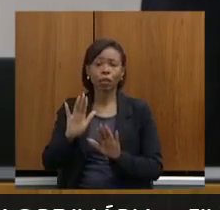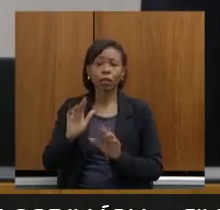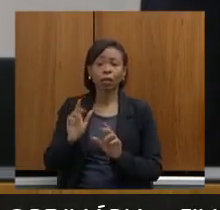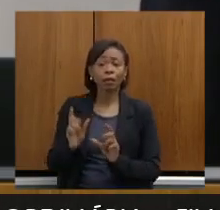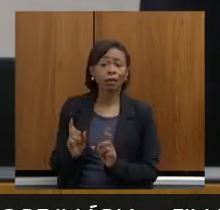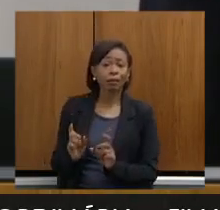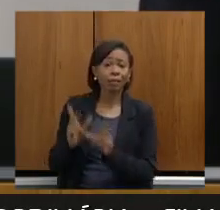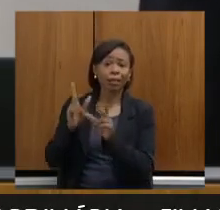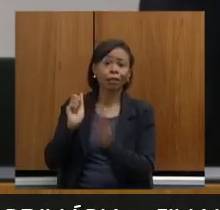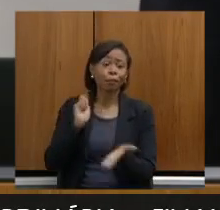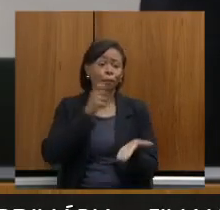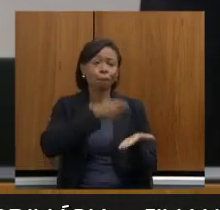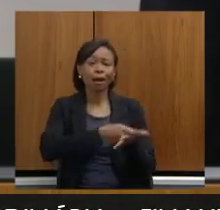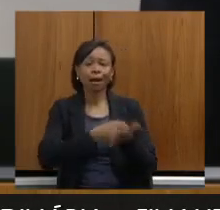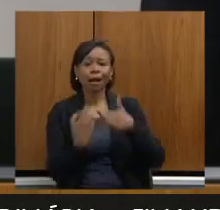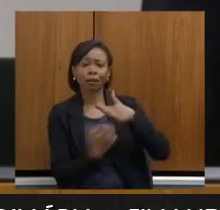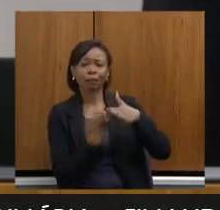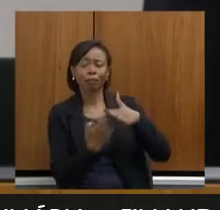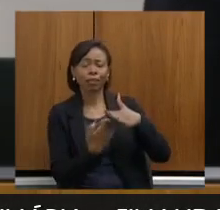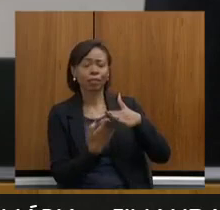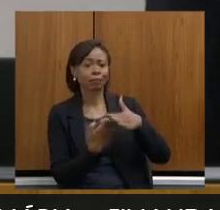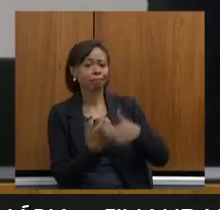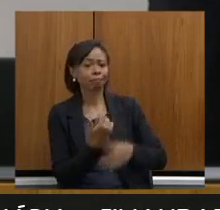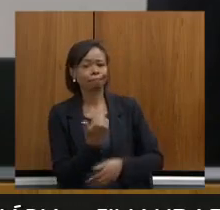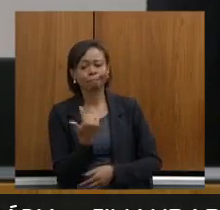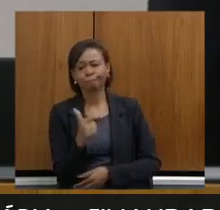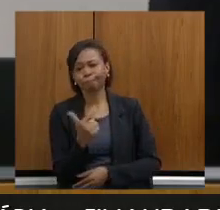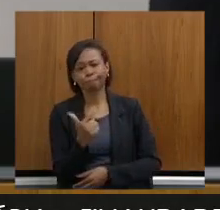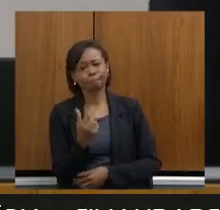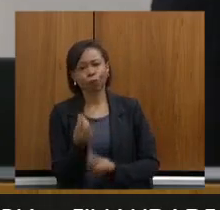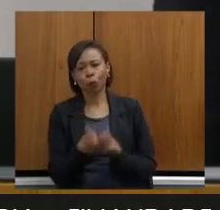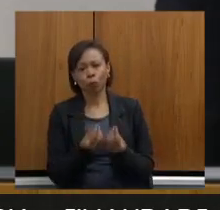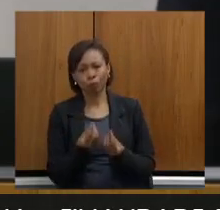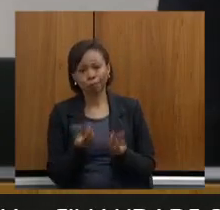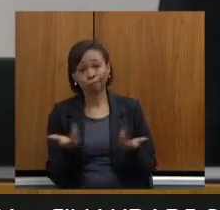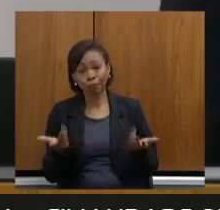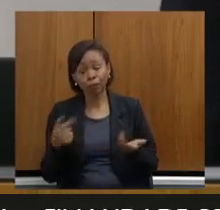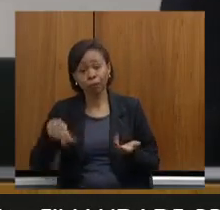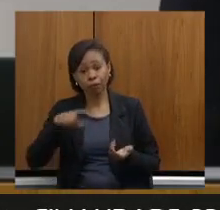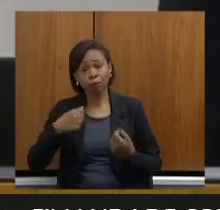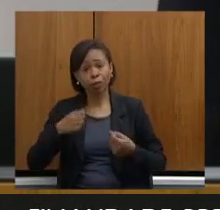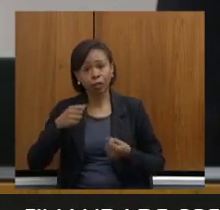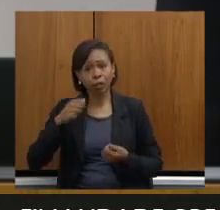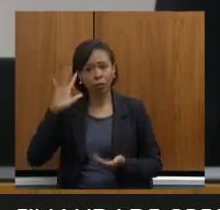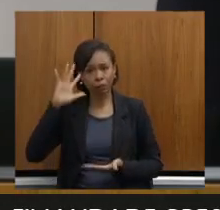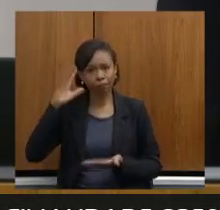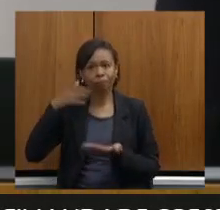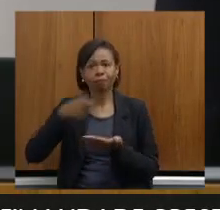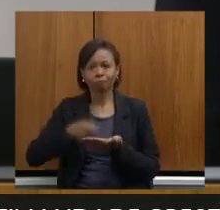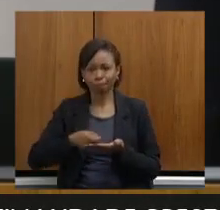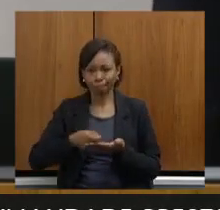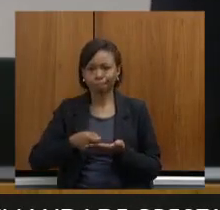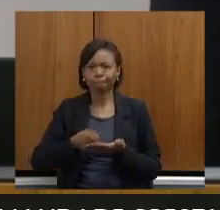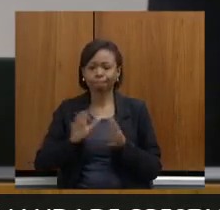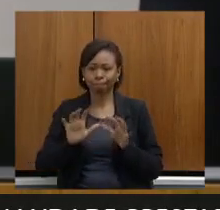as cooperativas viu então nós precisamos arrumar solução para isso é